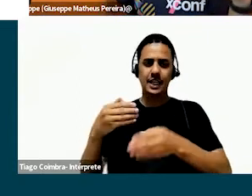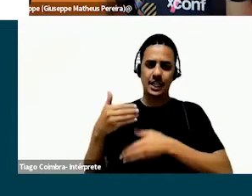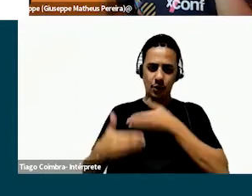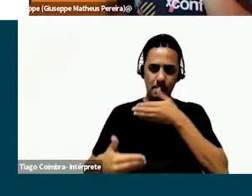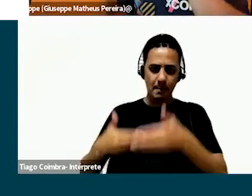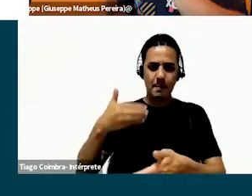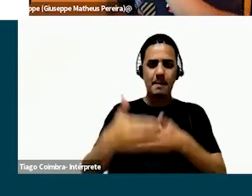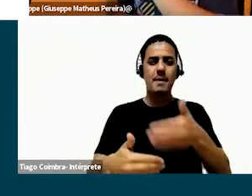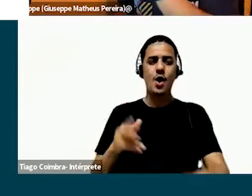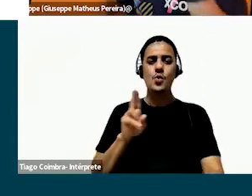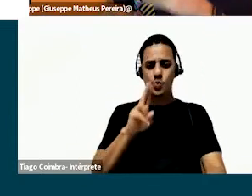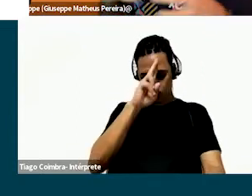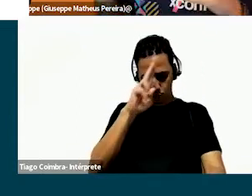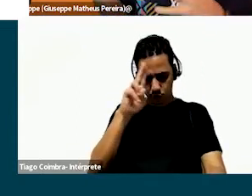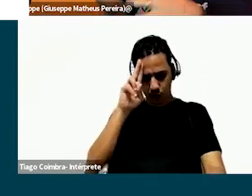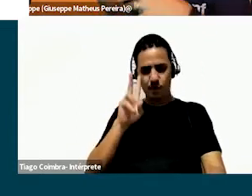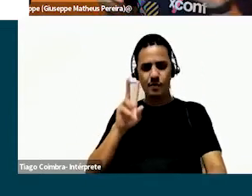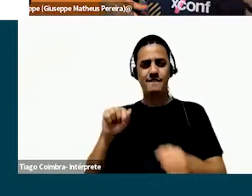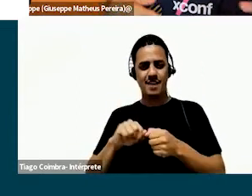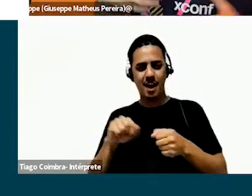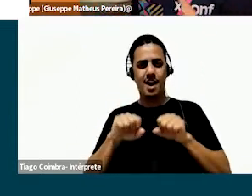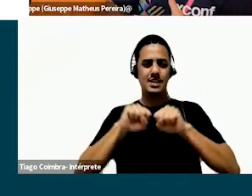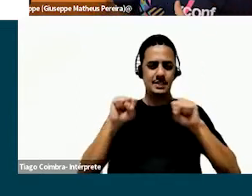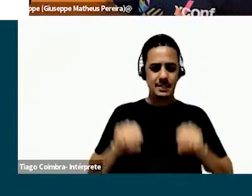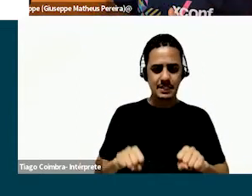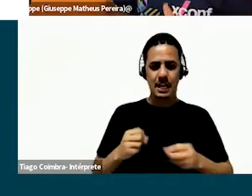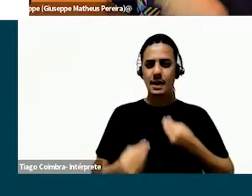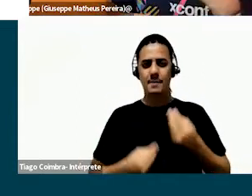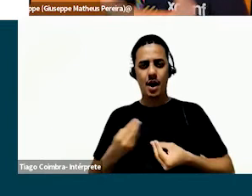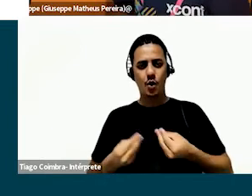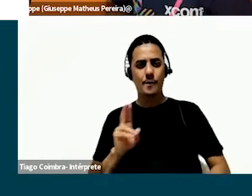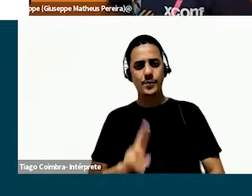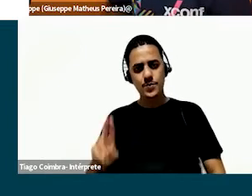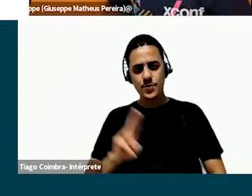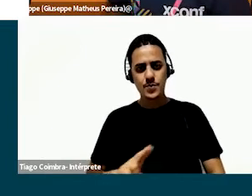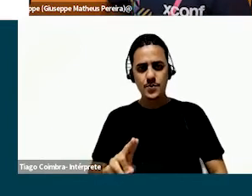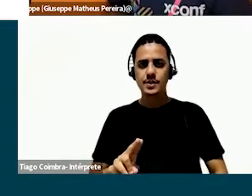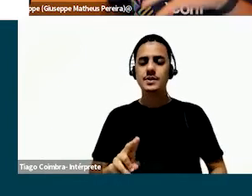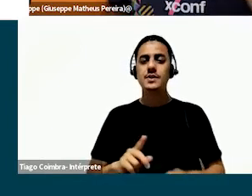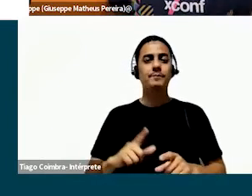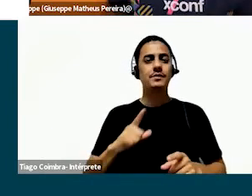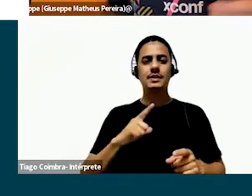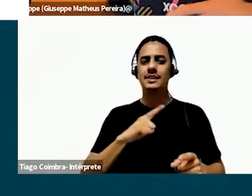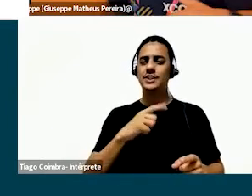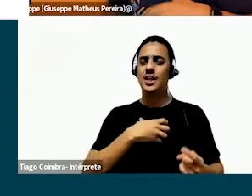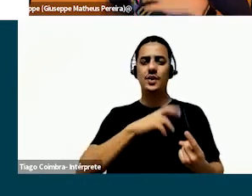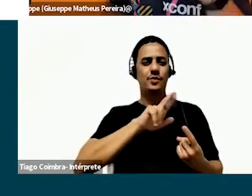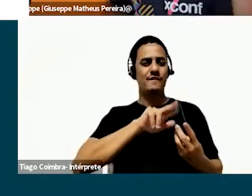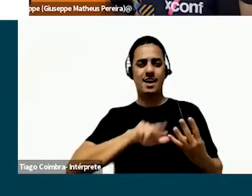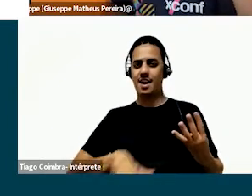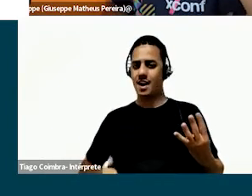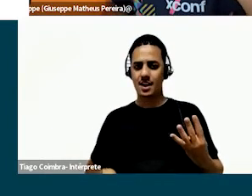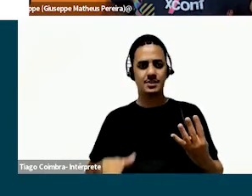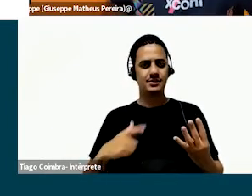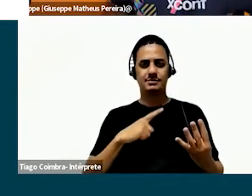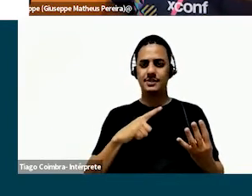né, a usuária, ela tem no sistema, o que que ela faz, onde ela vai, né, como ela consome, e tem vários estilos, um mais